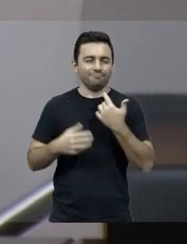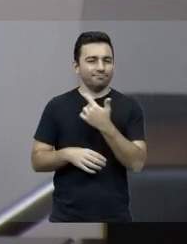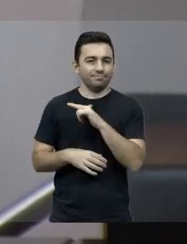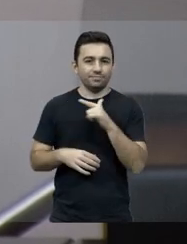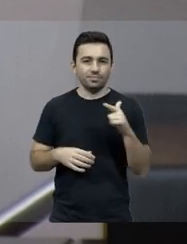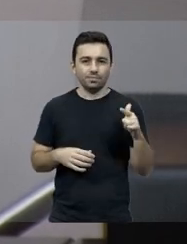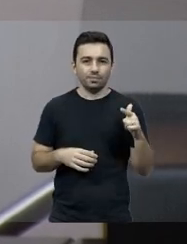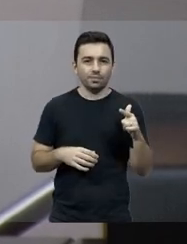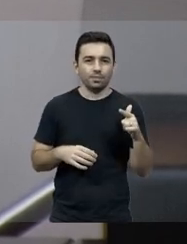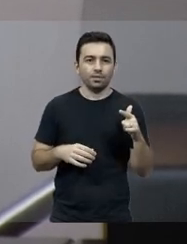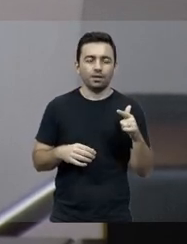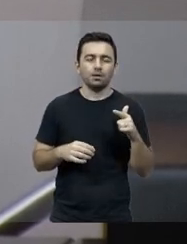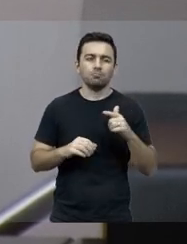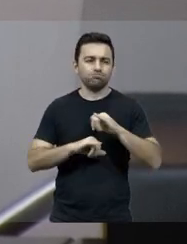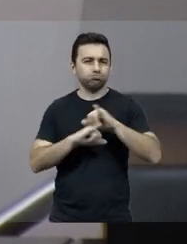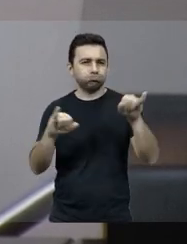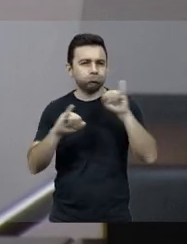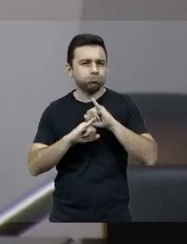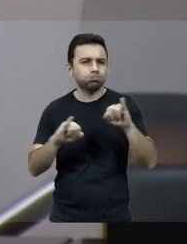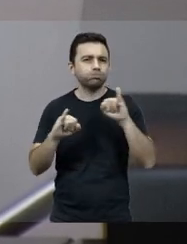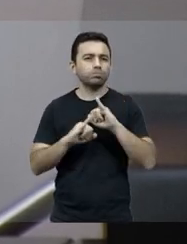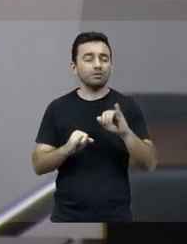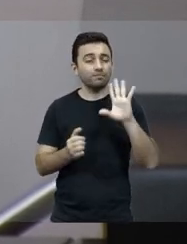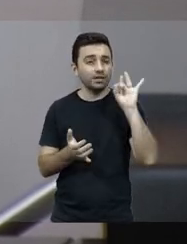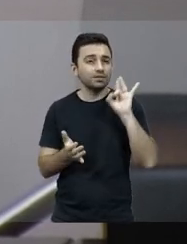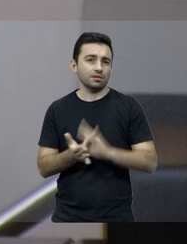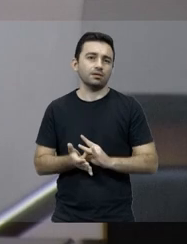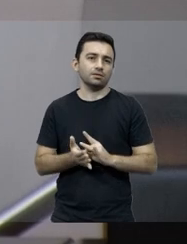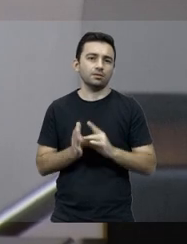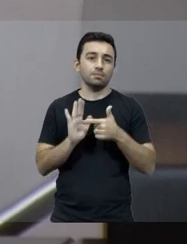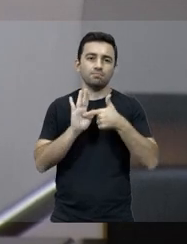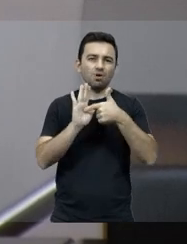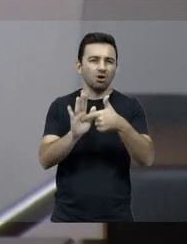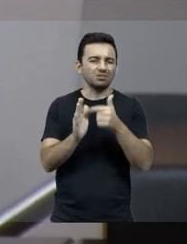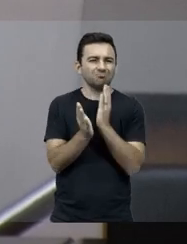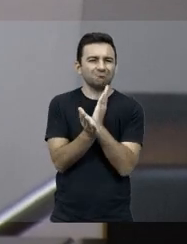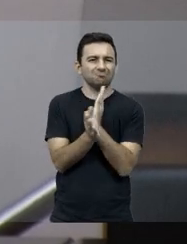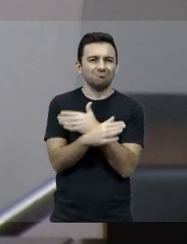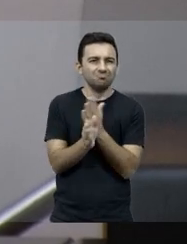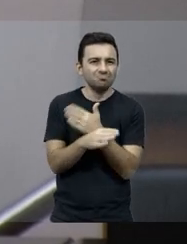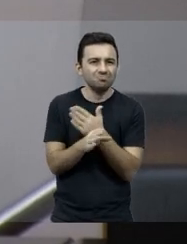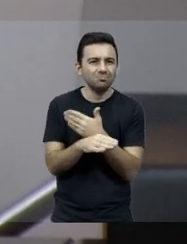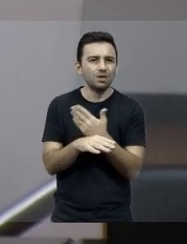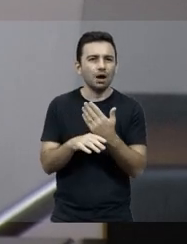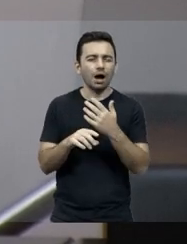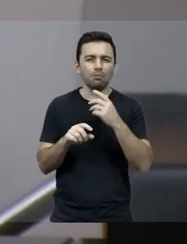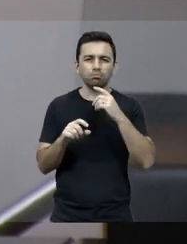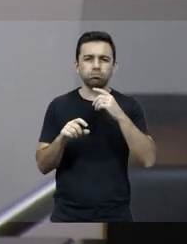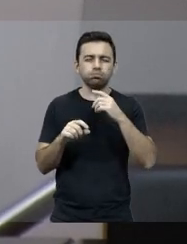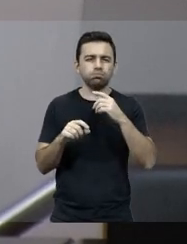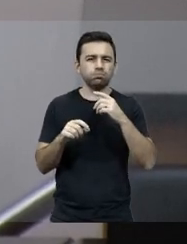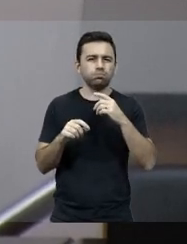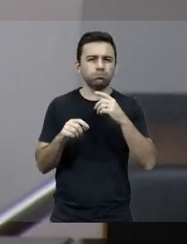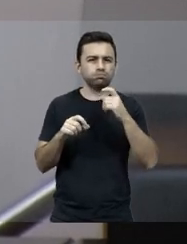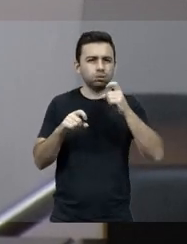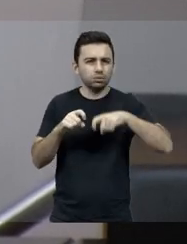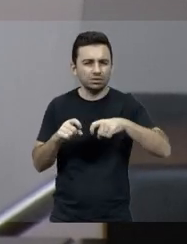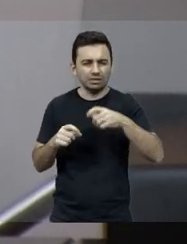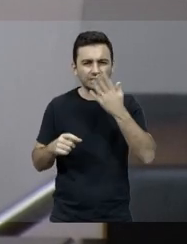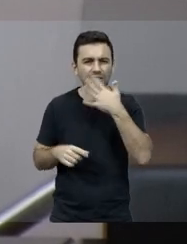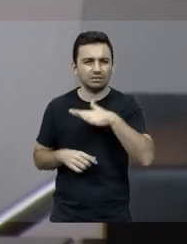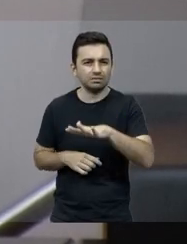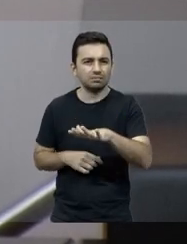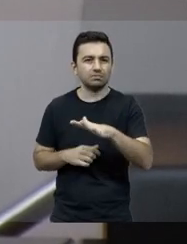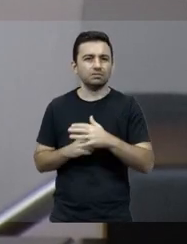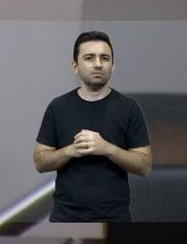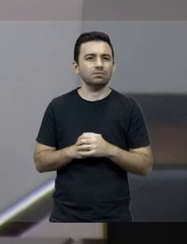ou como se quer propagar, mas é, de fato, banalizar o abuso sexual infantil